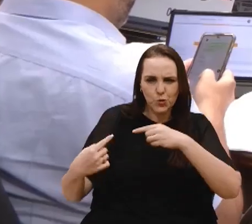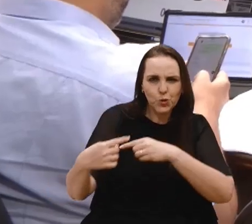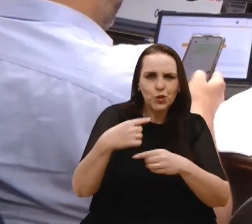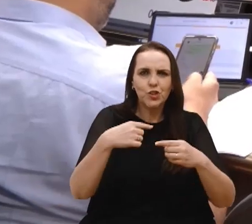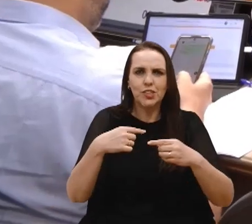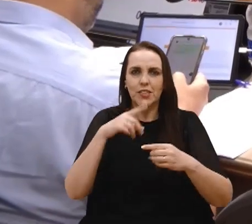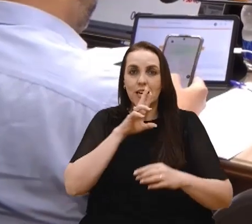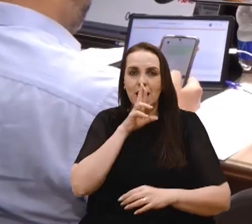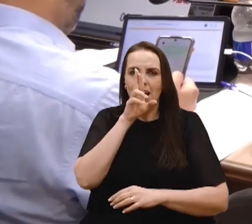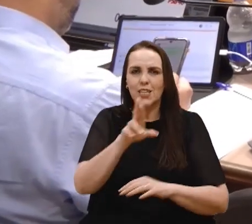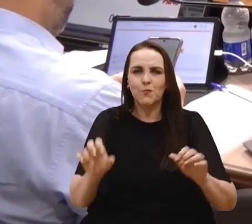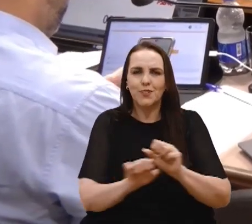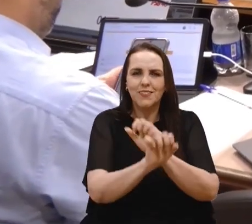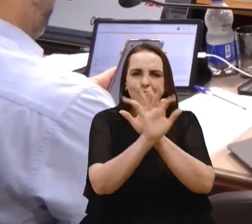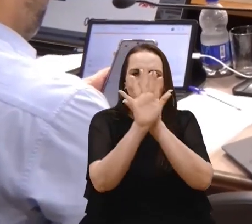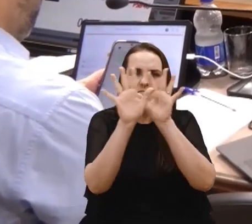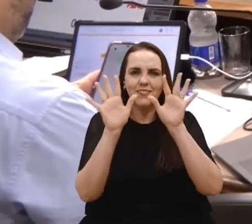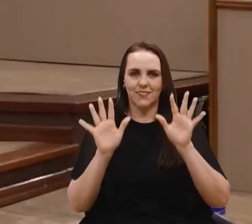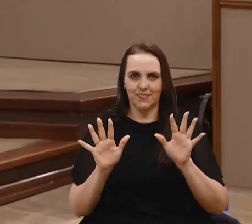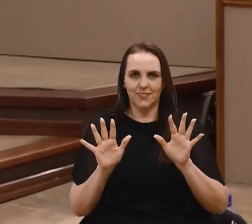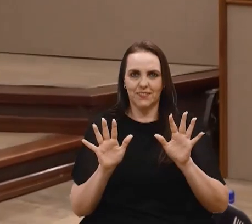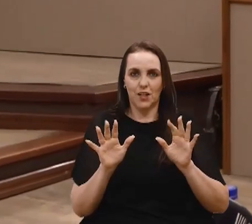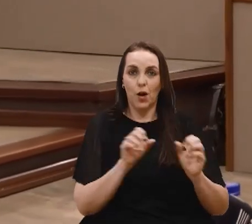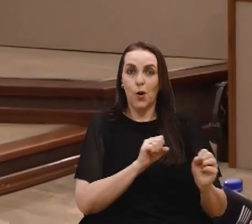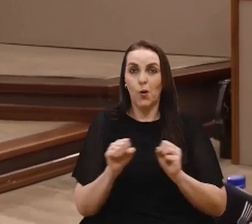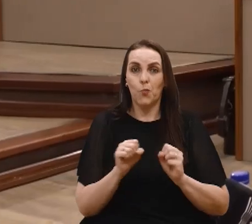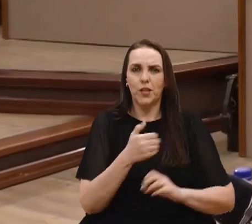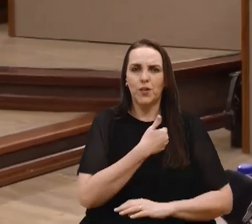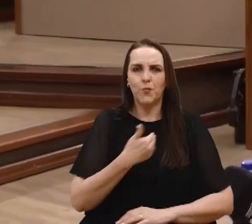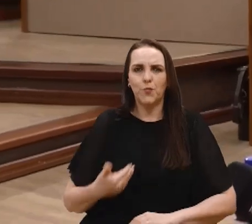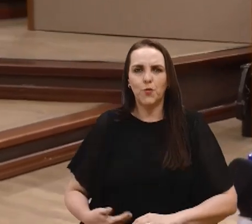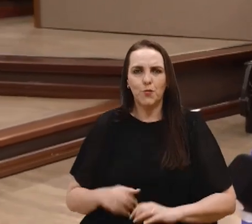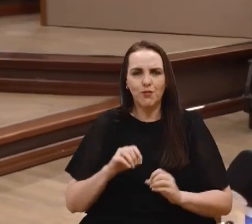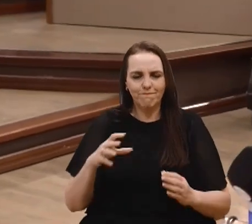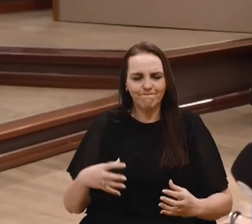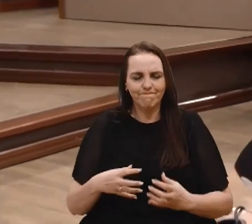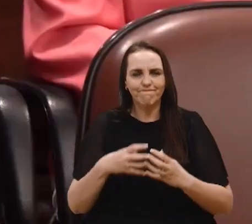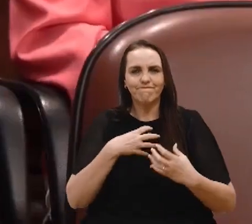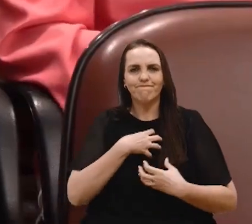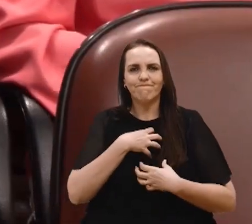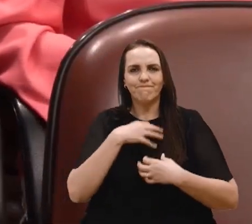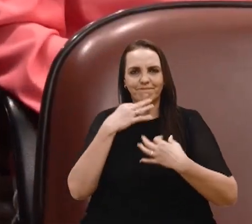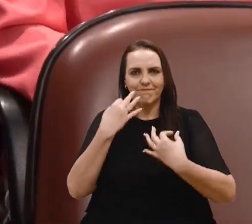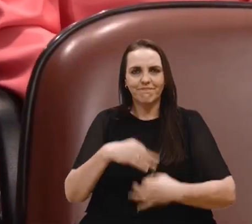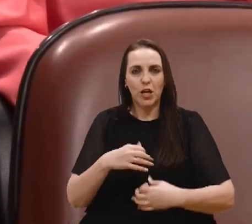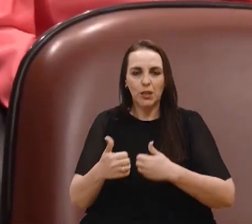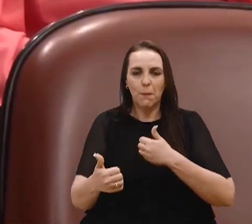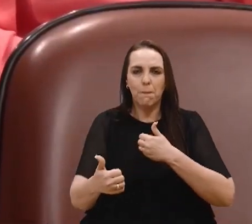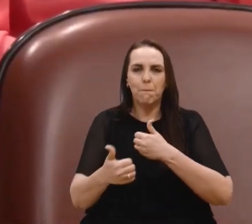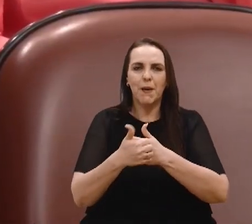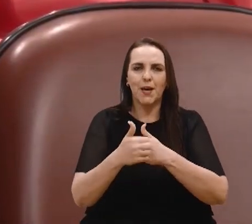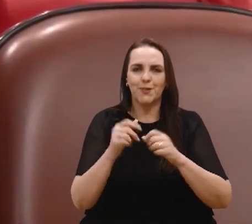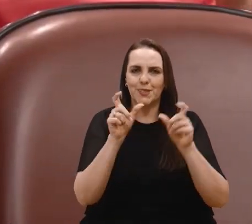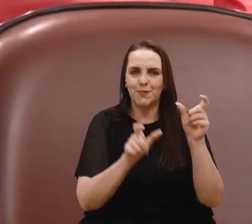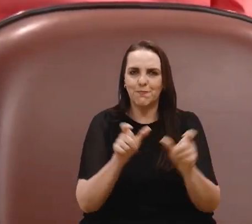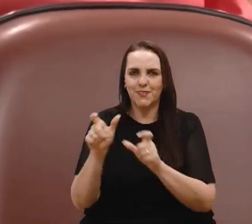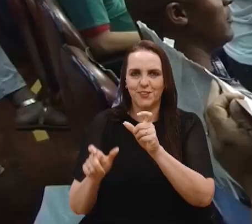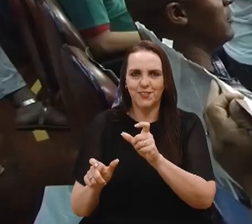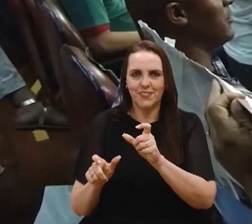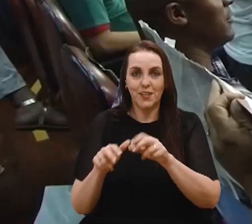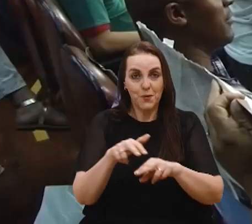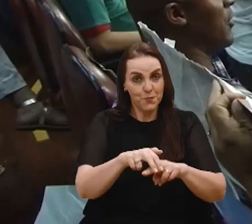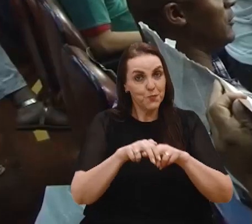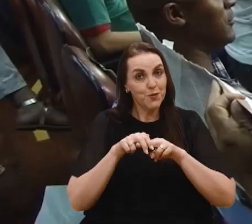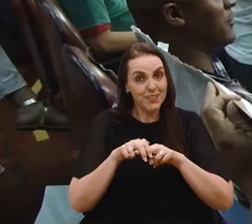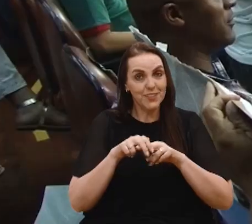e responder com transparência. O poder público só faz sentido quando está perto das pessoas.